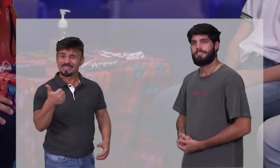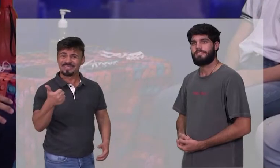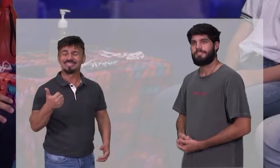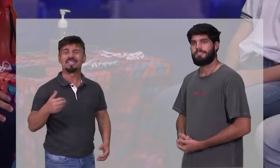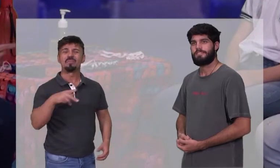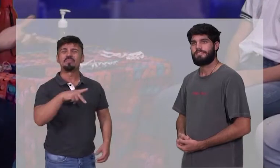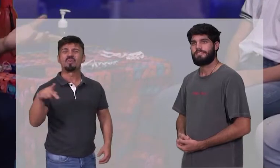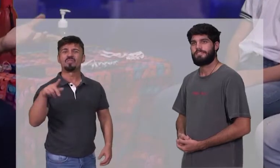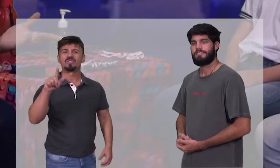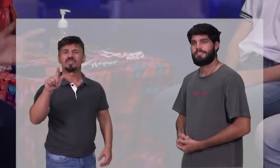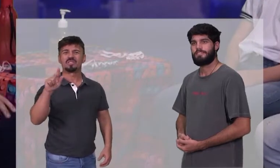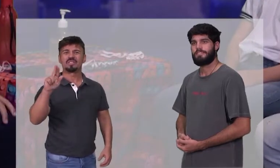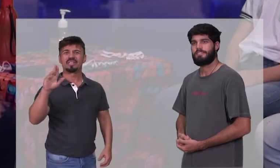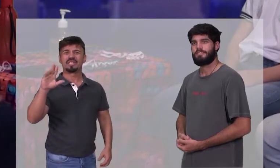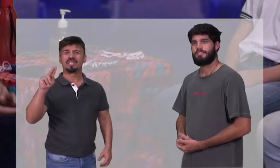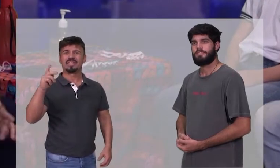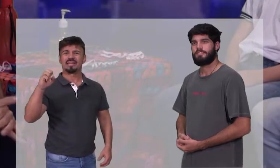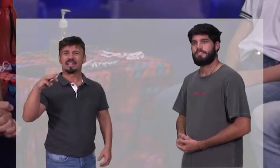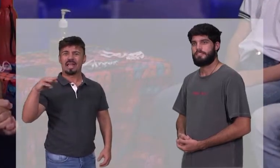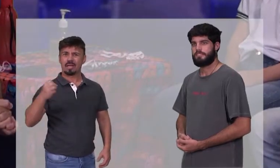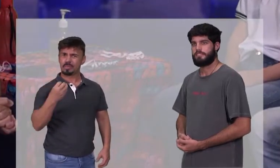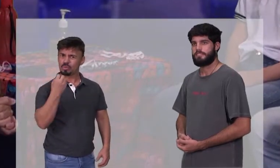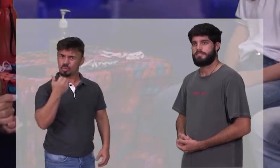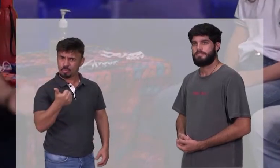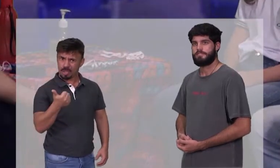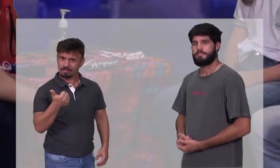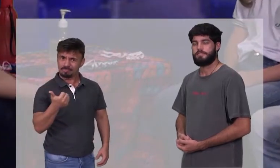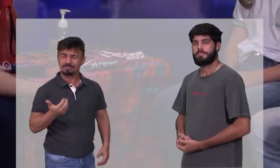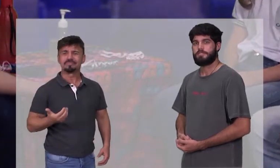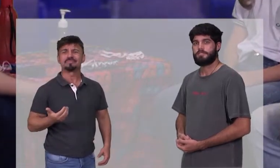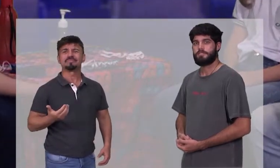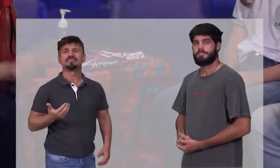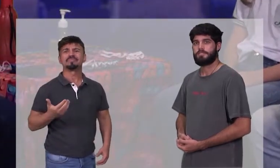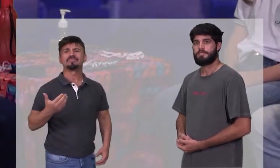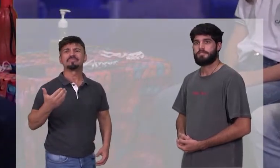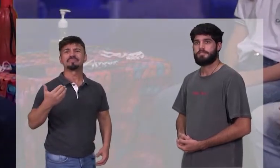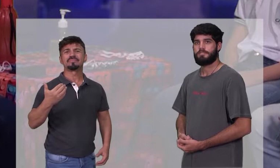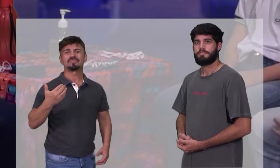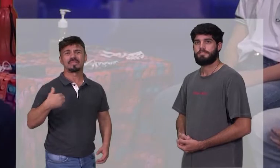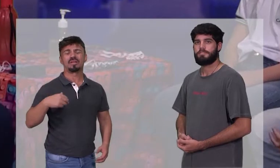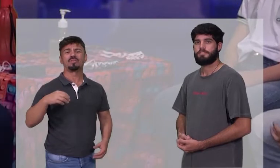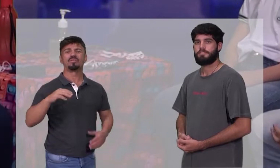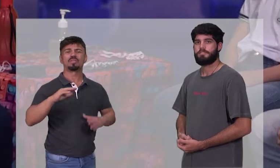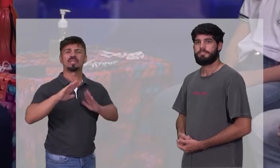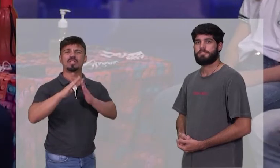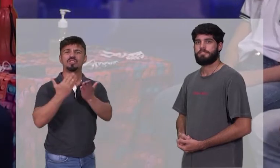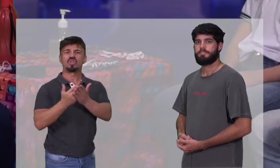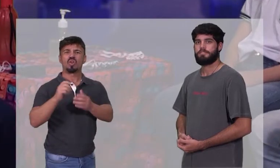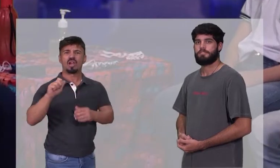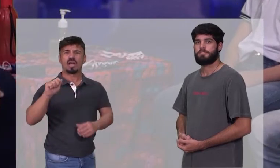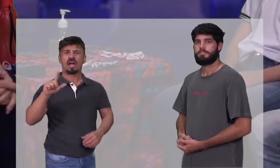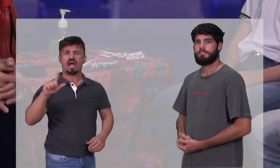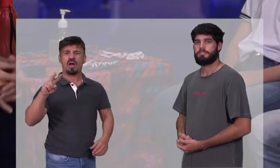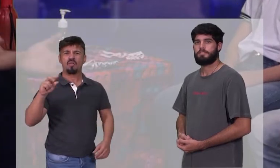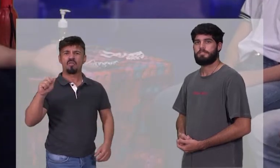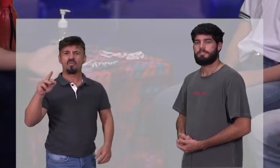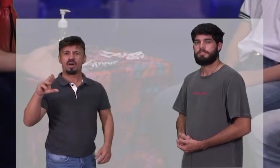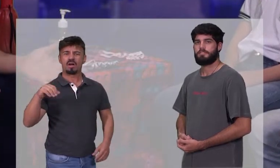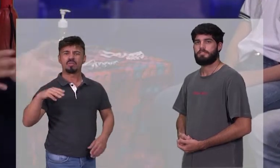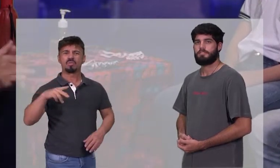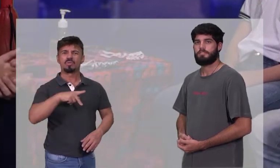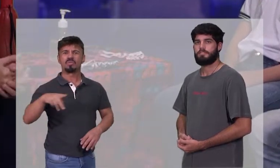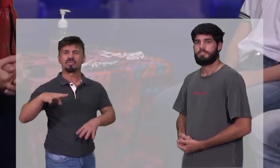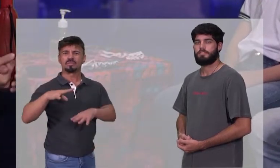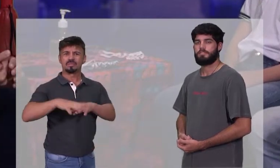Olha quem está aqui de volta. Professor Guilherme, tudo bom com vocês? Sou como eu já disse, né? Eu sou ali da Álvaro Lins 2, sou professor